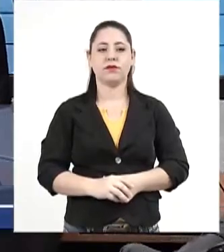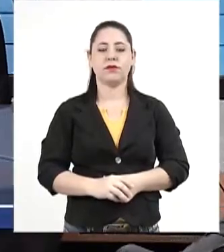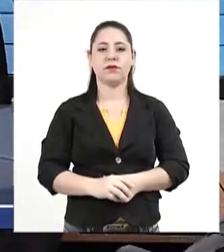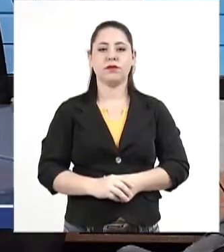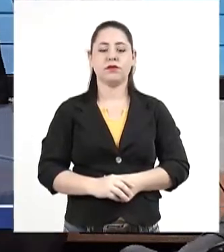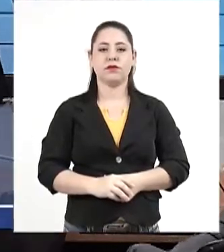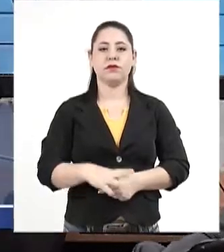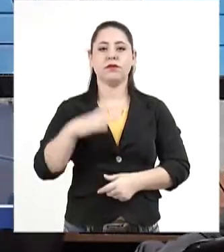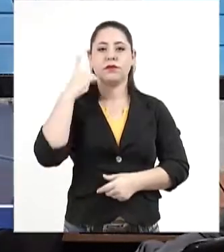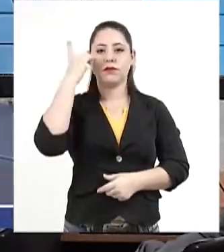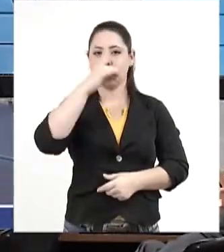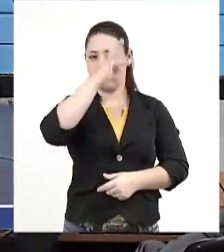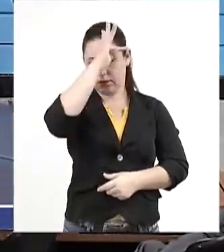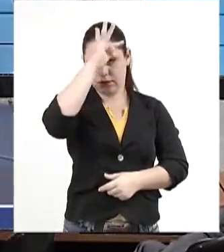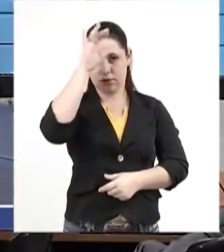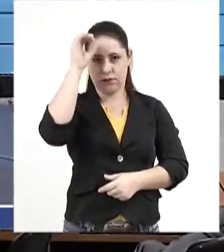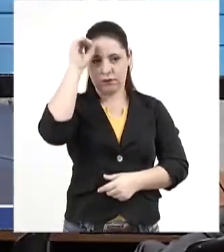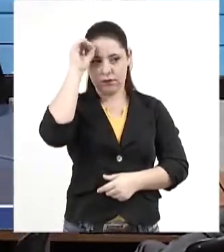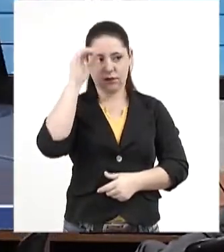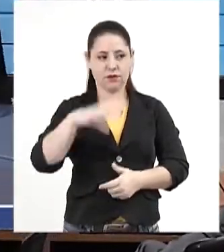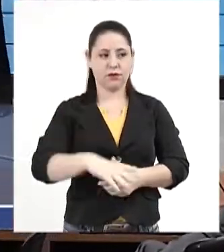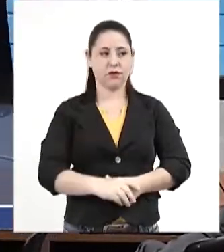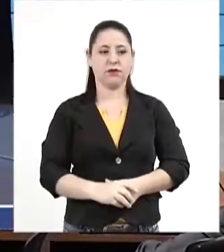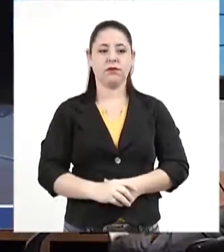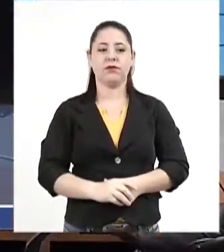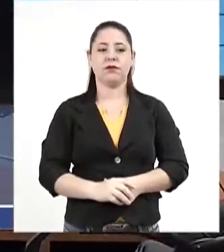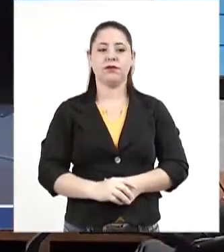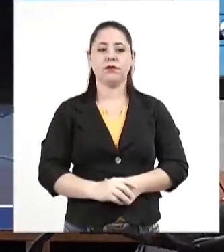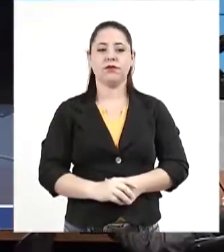Com a palavra, o ilustre deputado Felipe Orro.